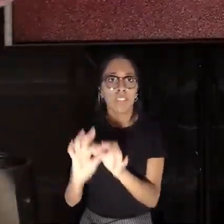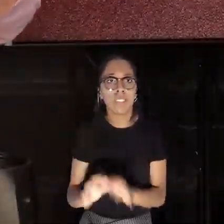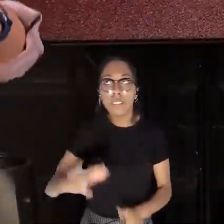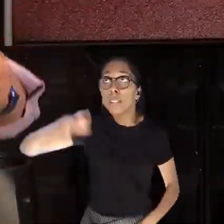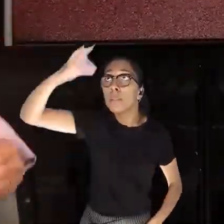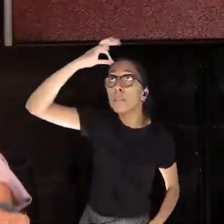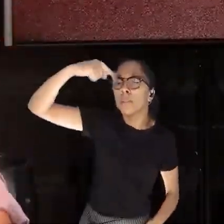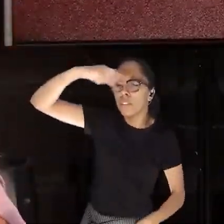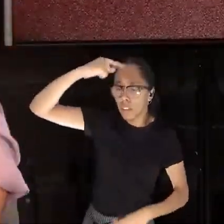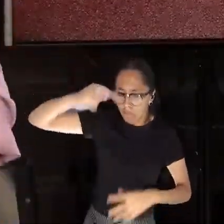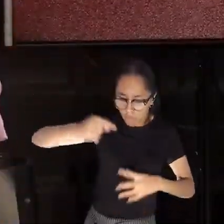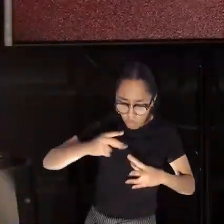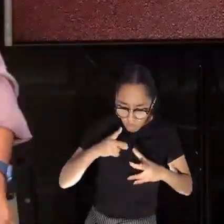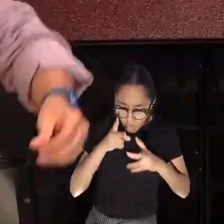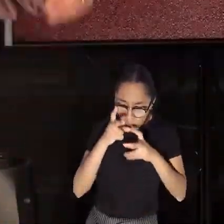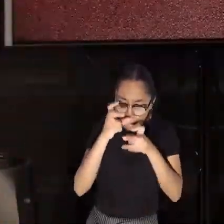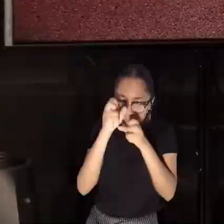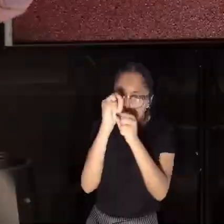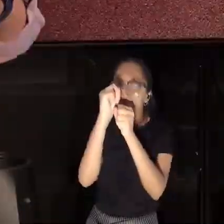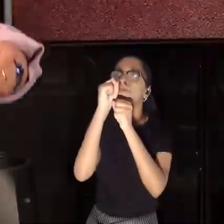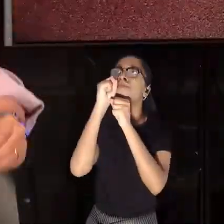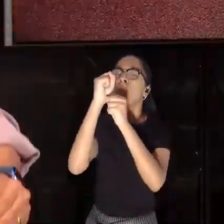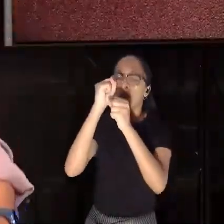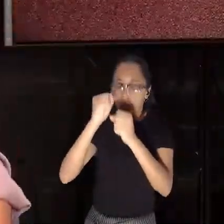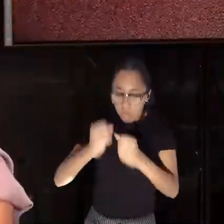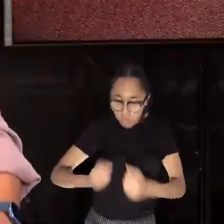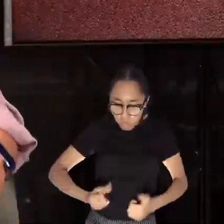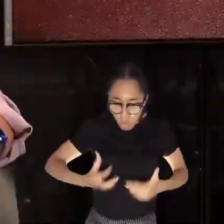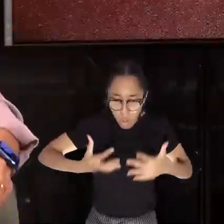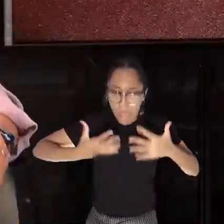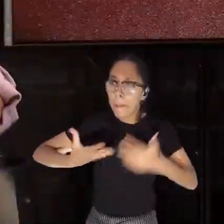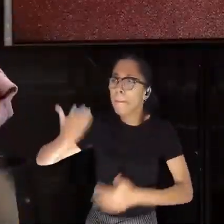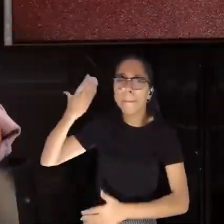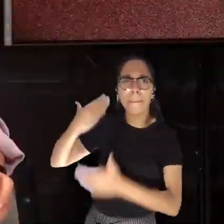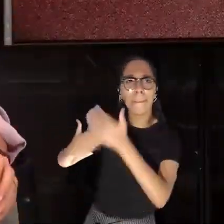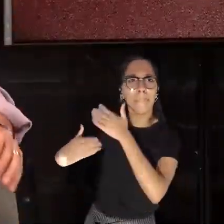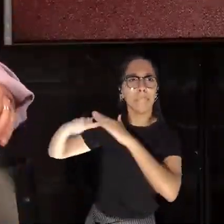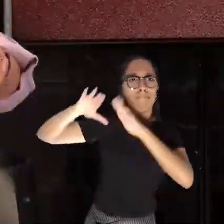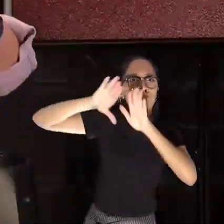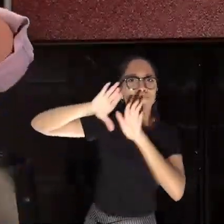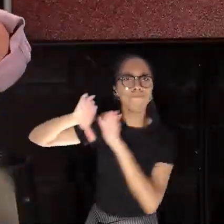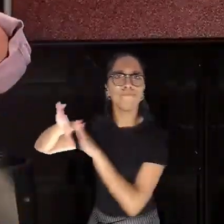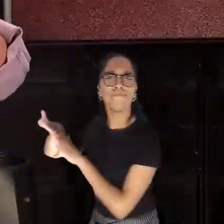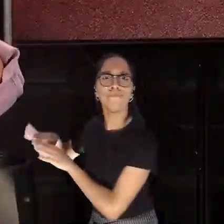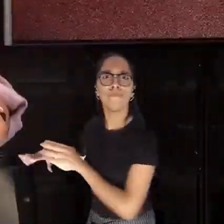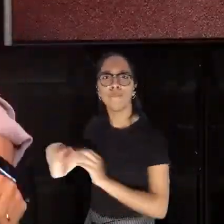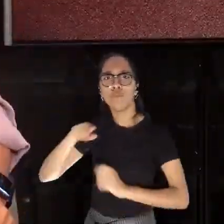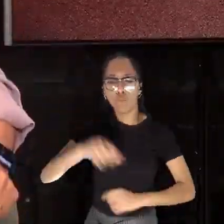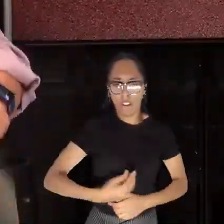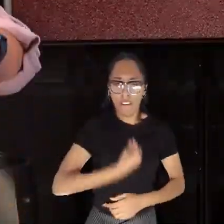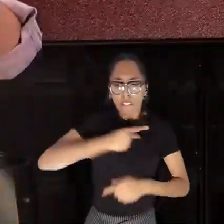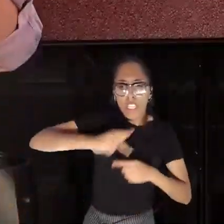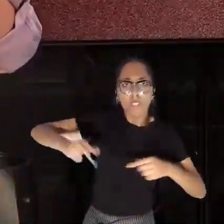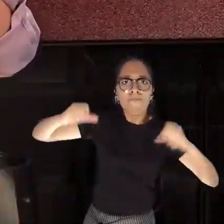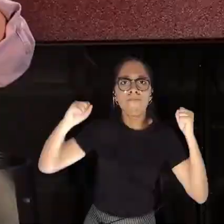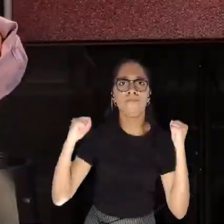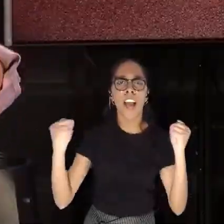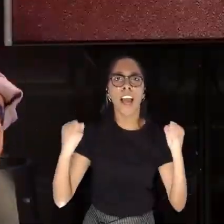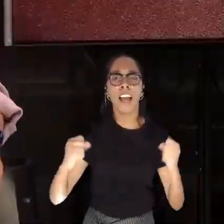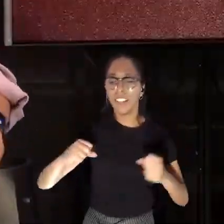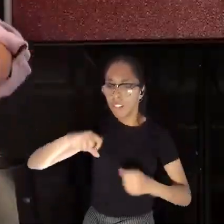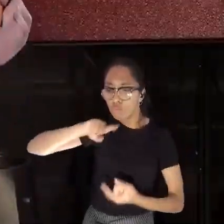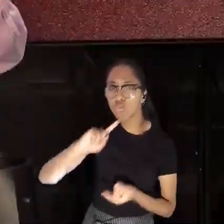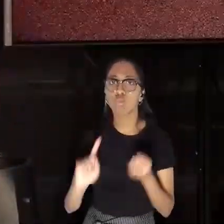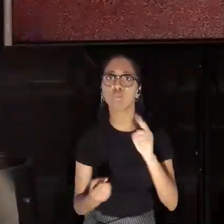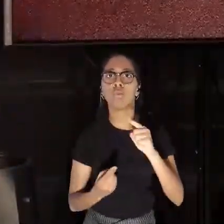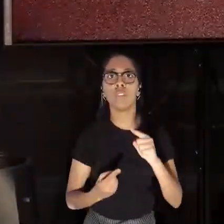força do Espírito você diz não para o seu passado, pela força do Espírito você vence todas as vozes que te seduzem, que tentam mexer com